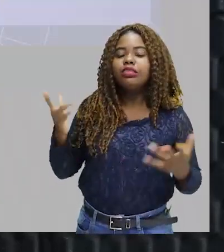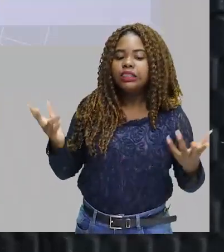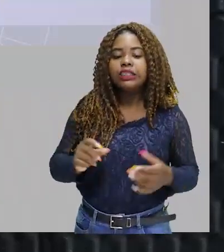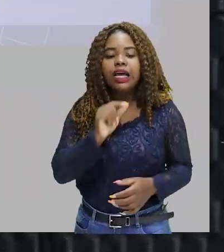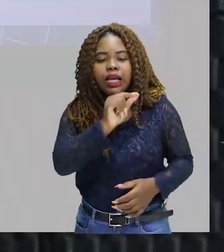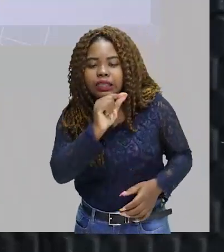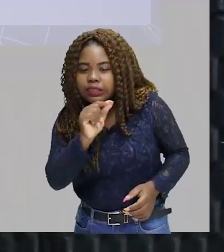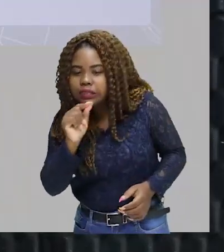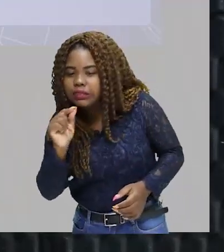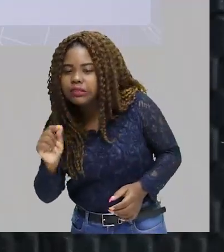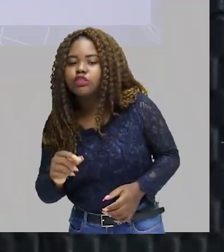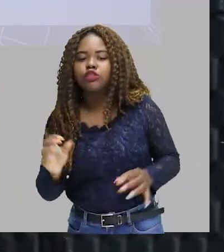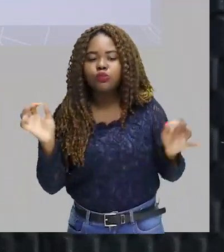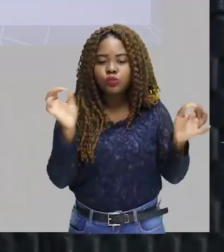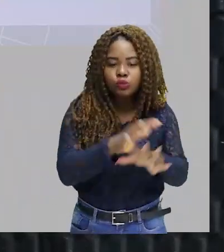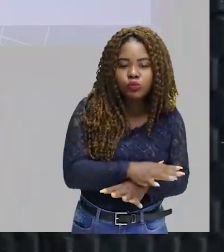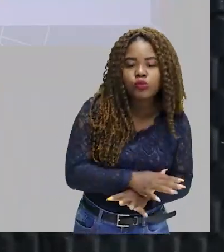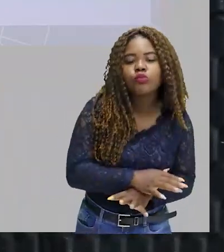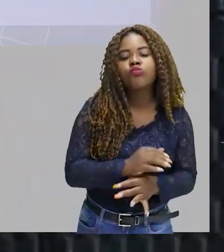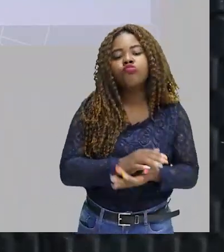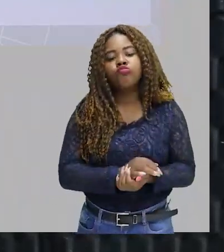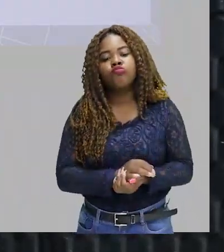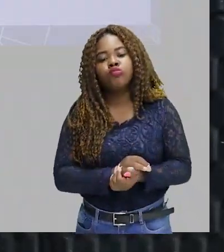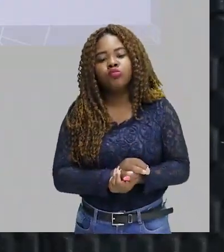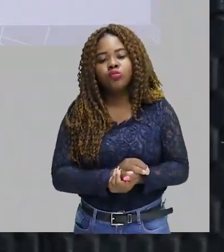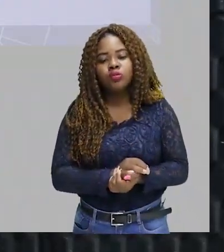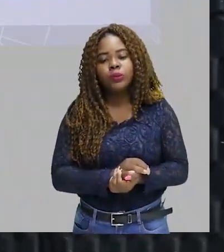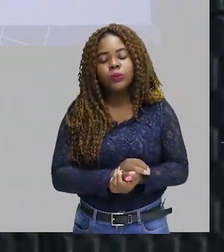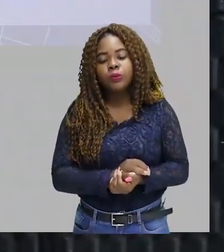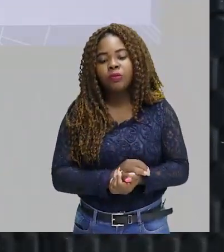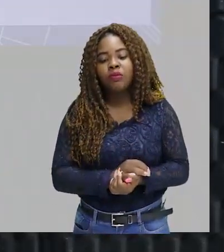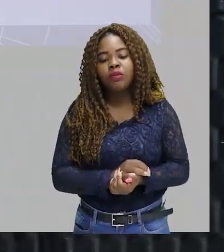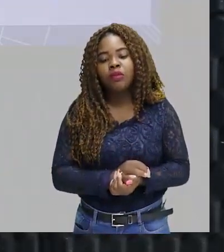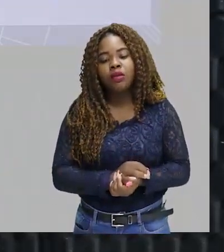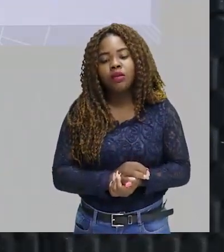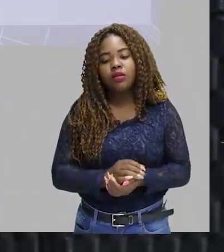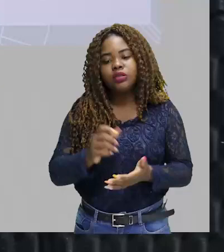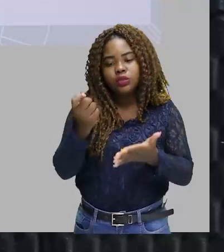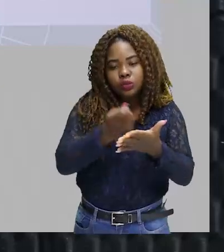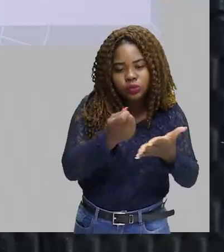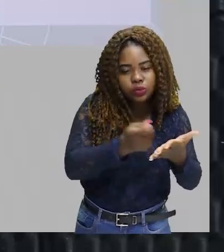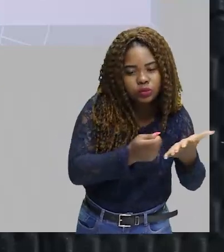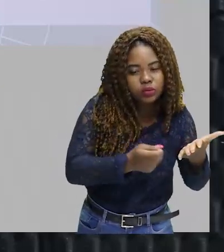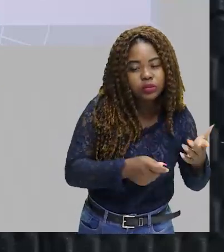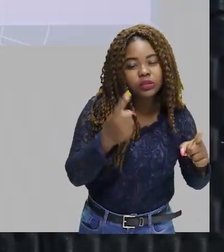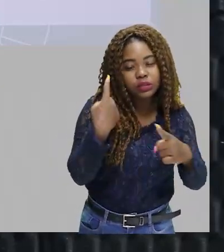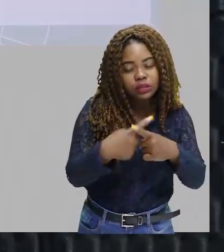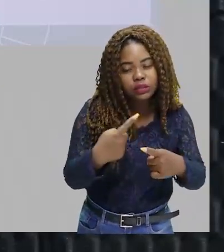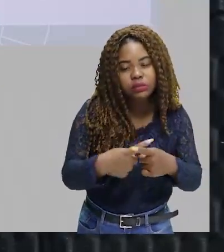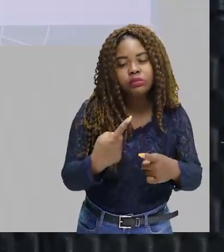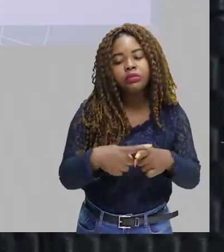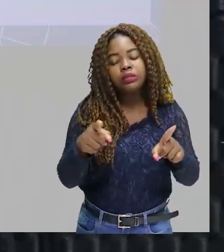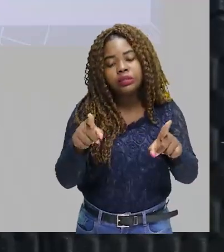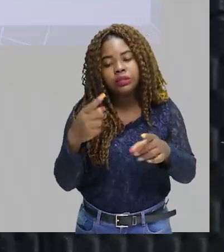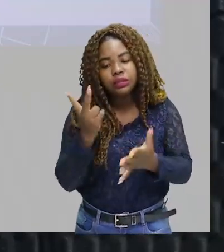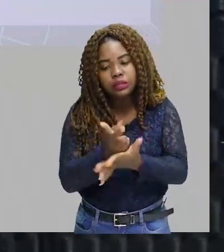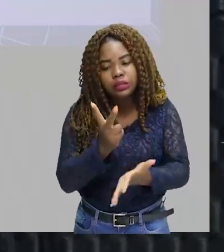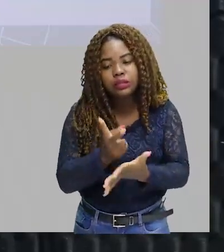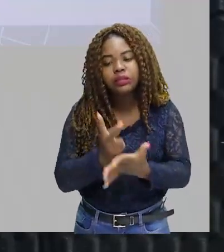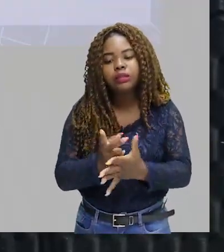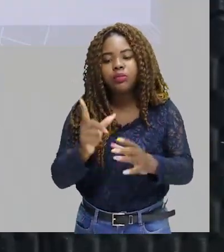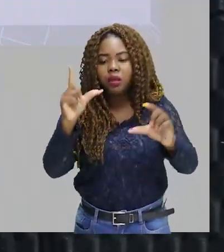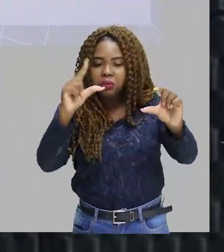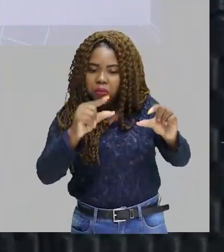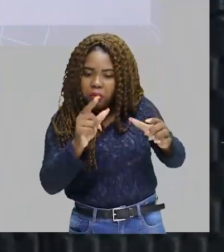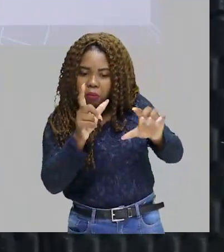gente não conclui algo, as reduções ortográficas, a gente está sempre reduzindo as palavras, a gente tem esse hábito, né? As letras maiúsculas